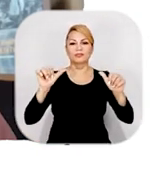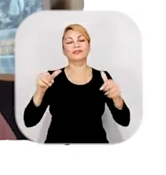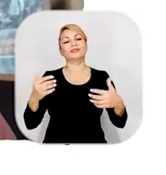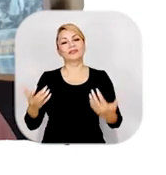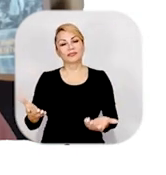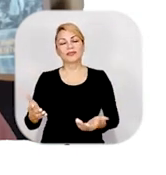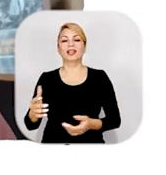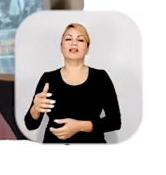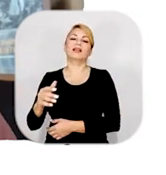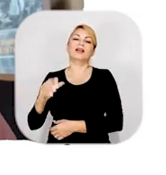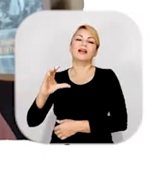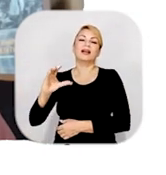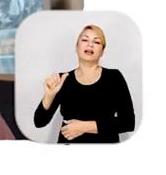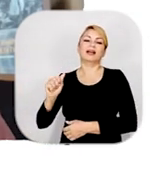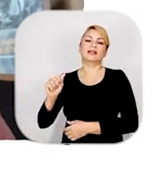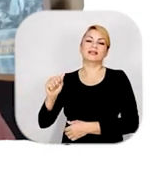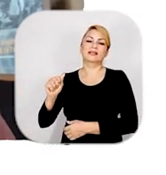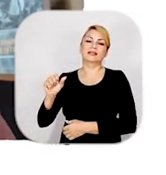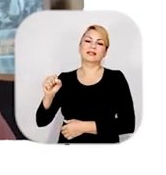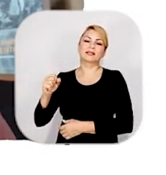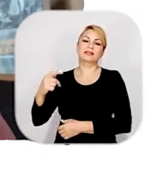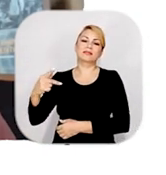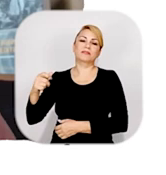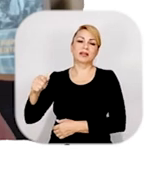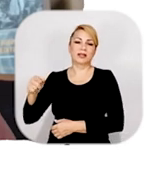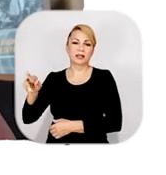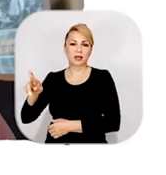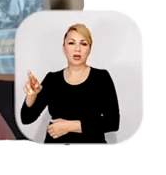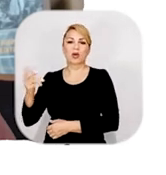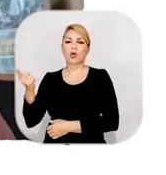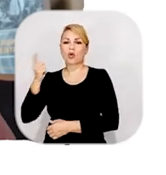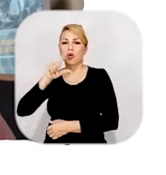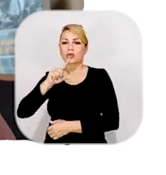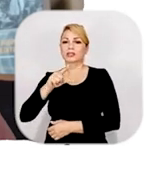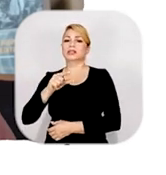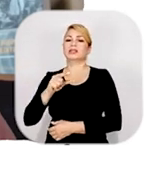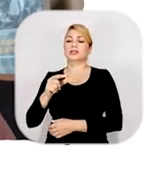Kaspar conseguiu acrescentar mais documentação sobre